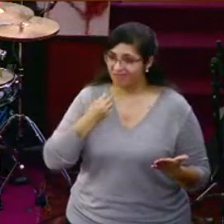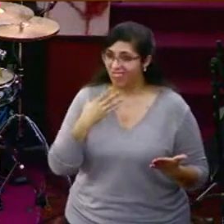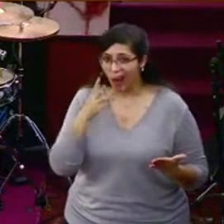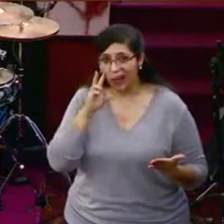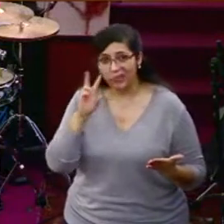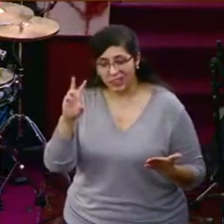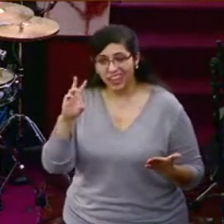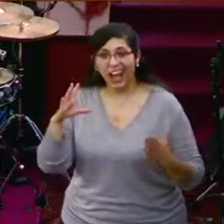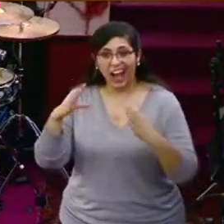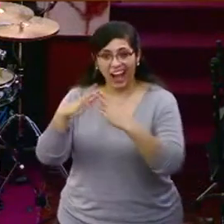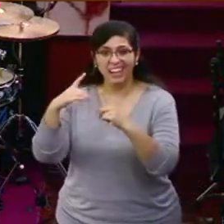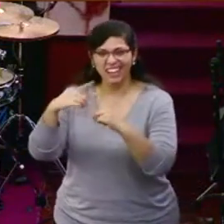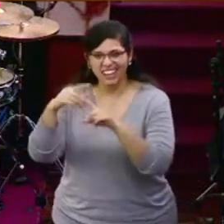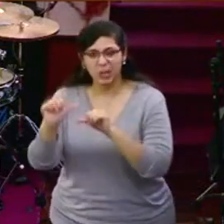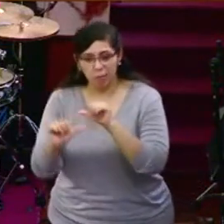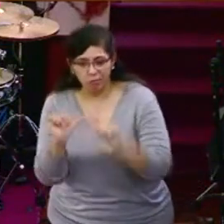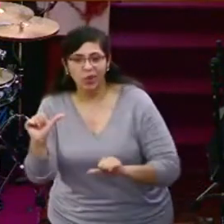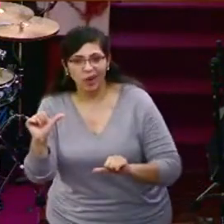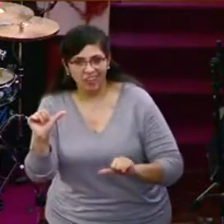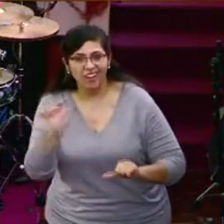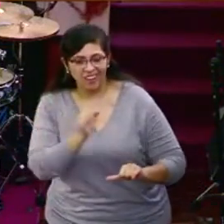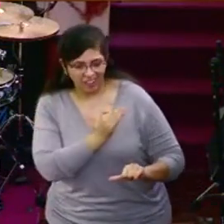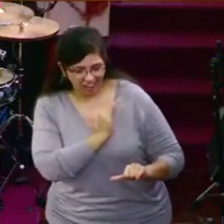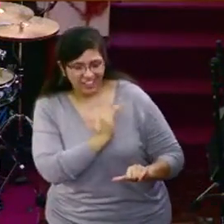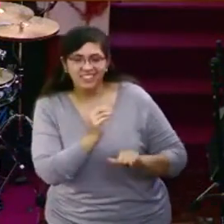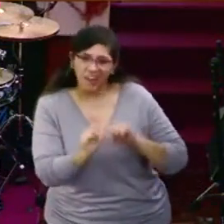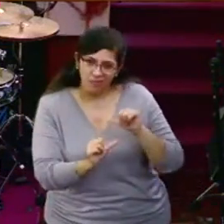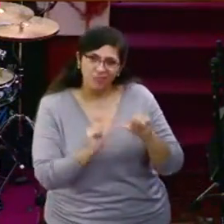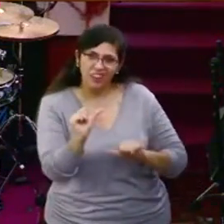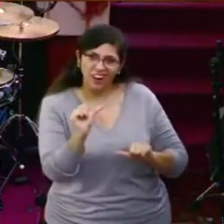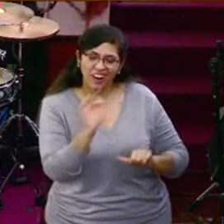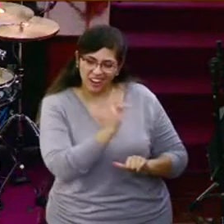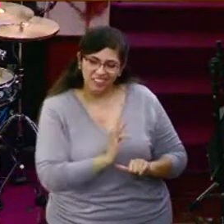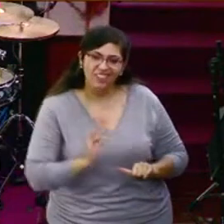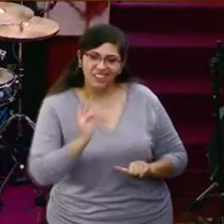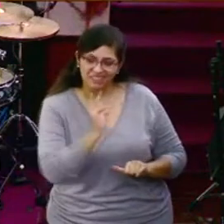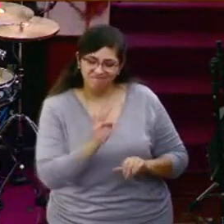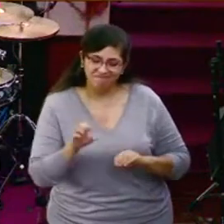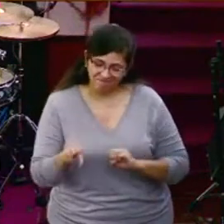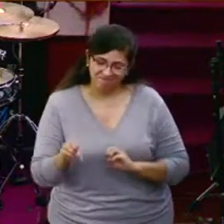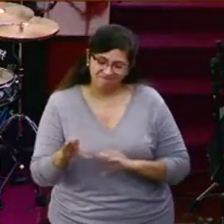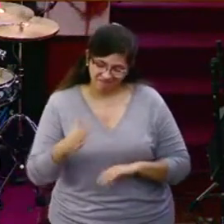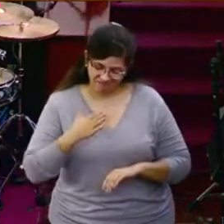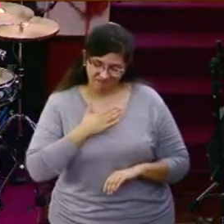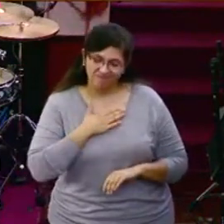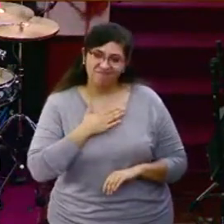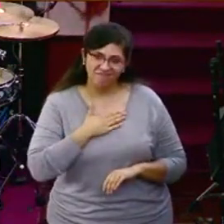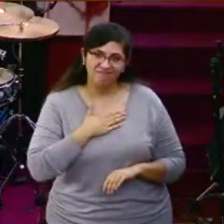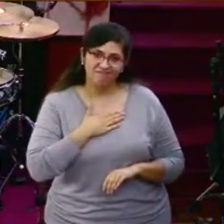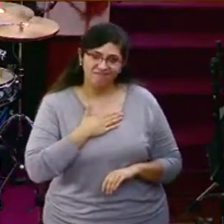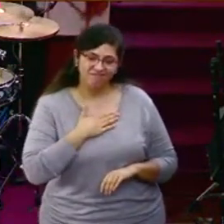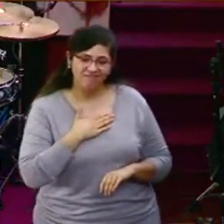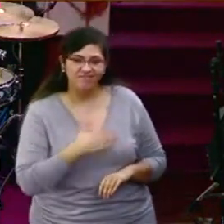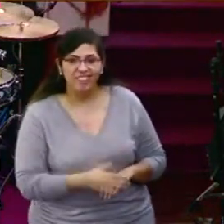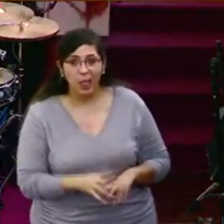que alguma coisa havia acontecido no coração da igreja de filipos e isso era fruto do seu ensino a igreja havia amadurecido